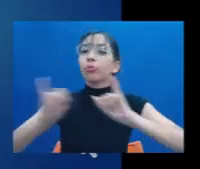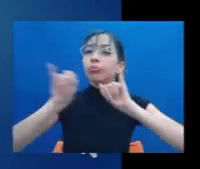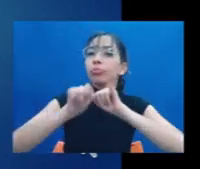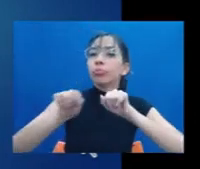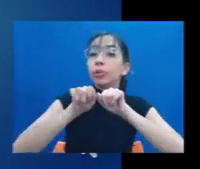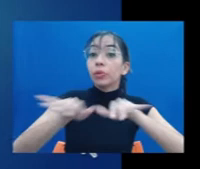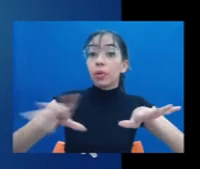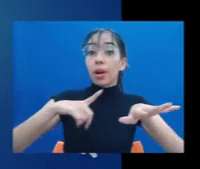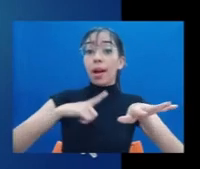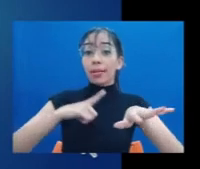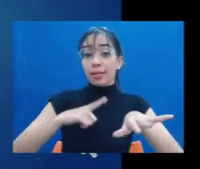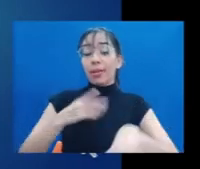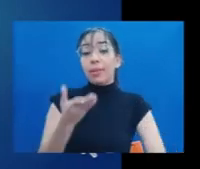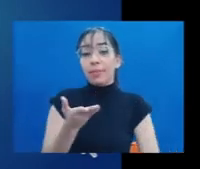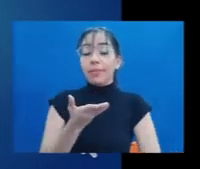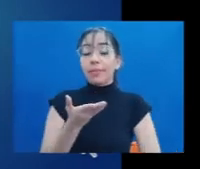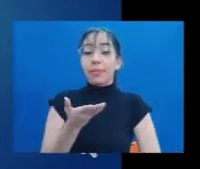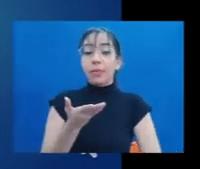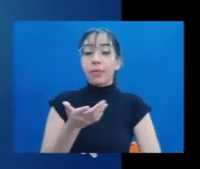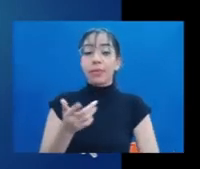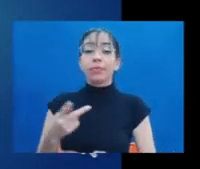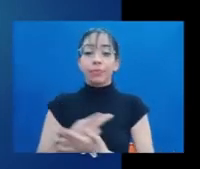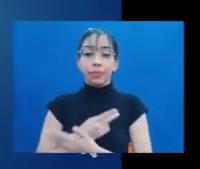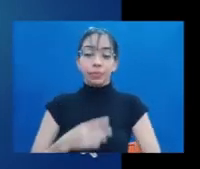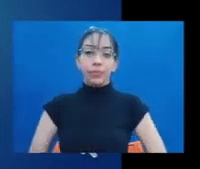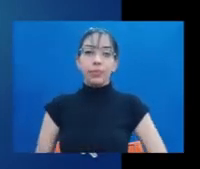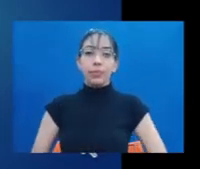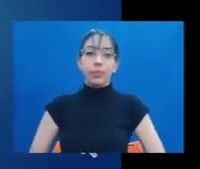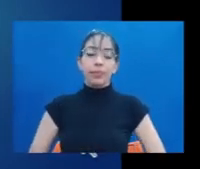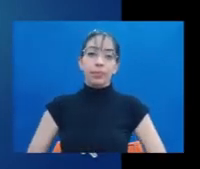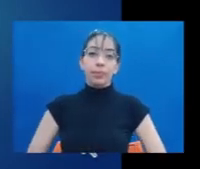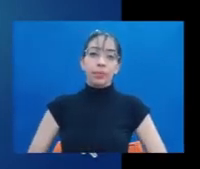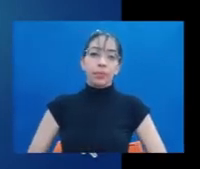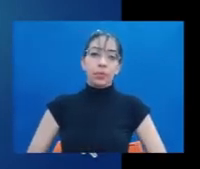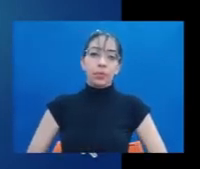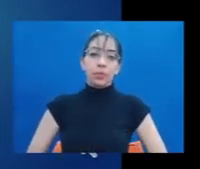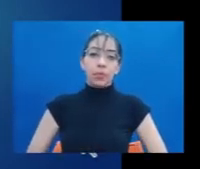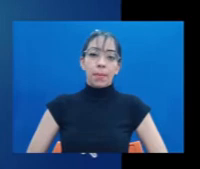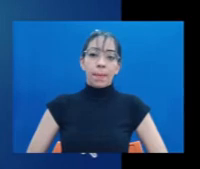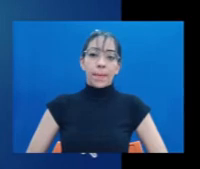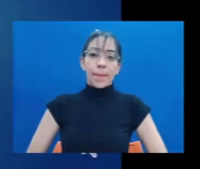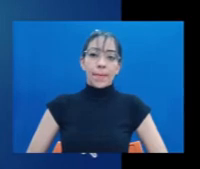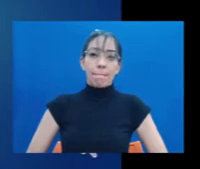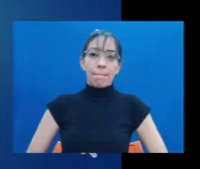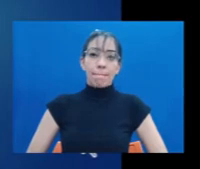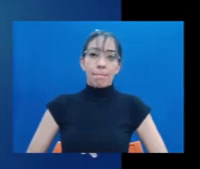os smartphones, as pessoas, né, compartilham mais essas notícias. Então, infelizmente, eles estão acontecendo.